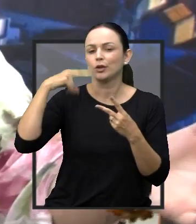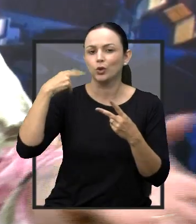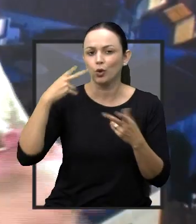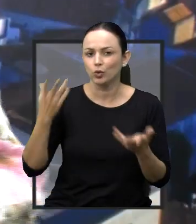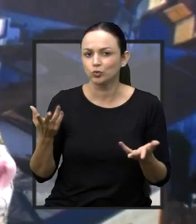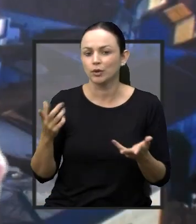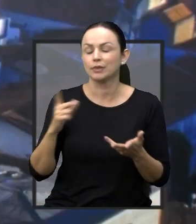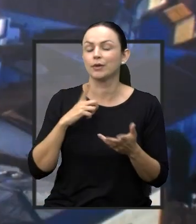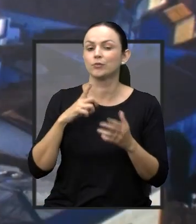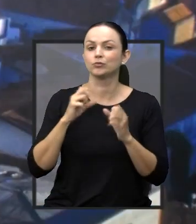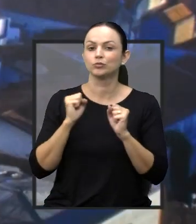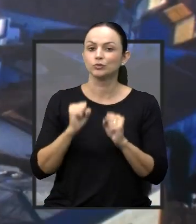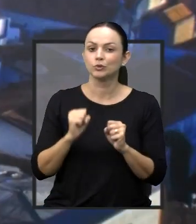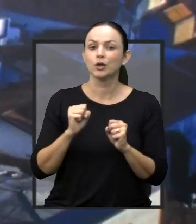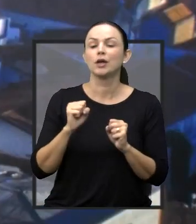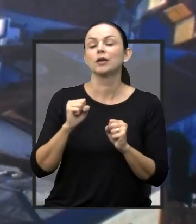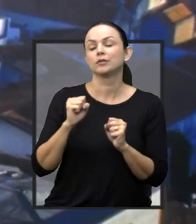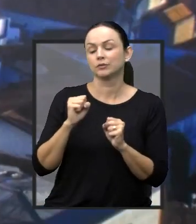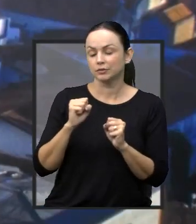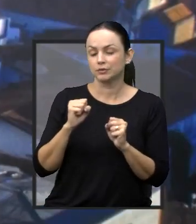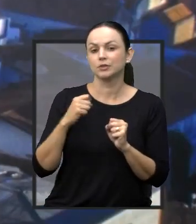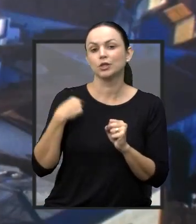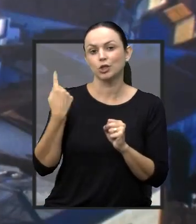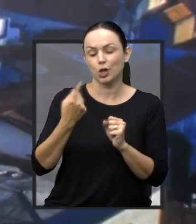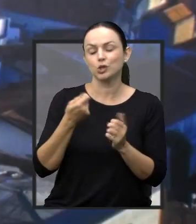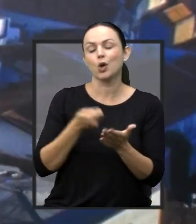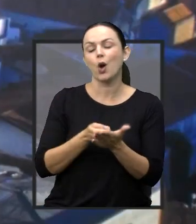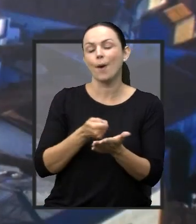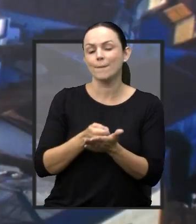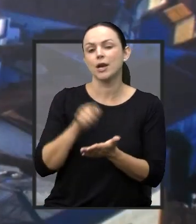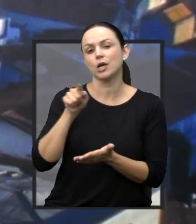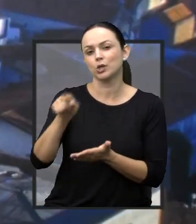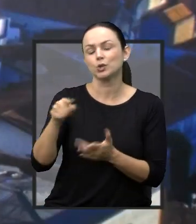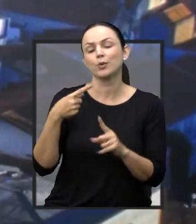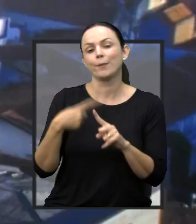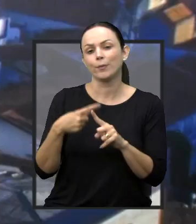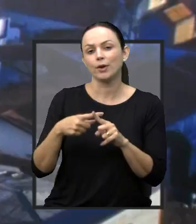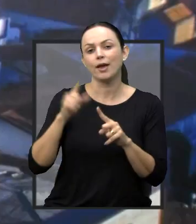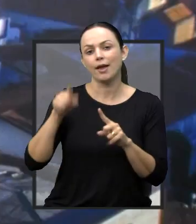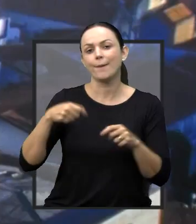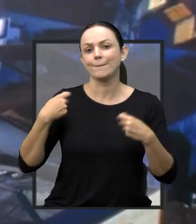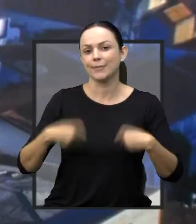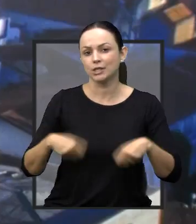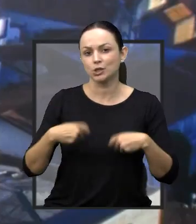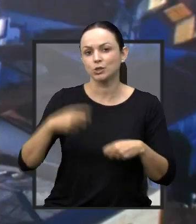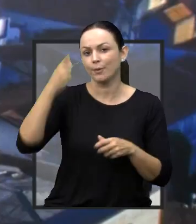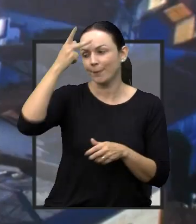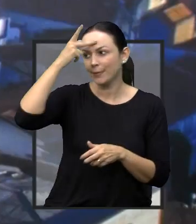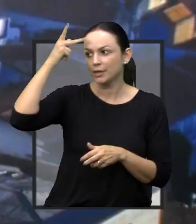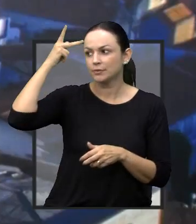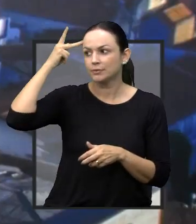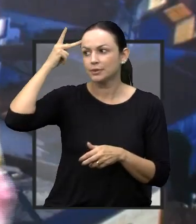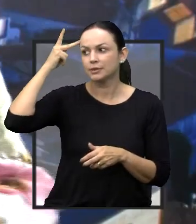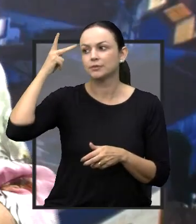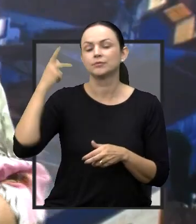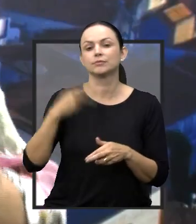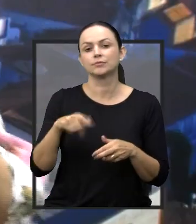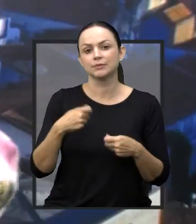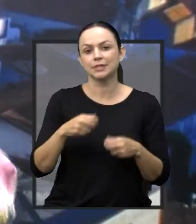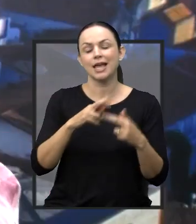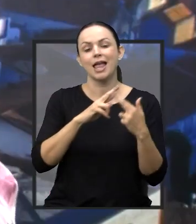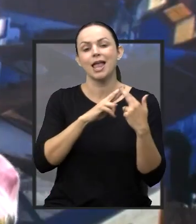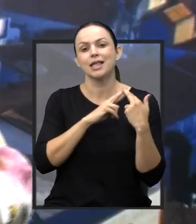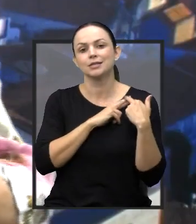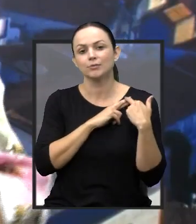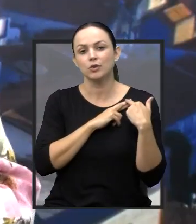vereadores. Existem aí uma possibilidade disso ter acontecido e nós estamos cobrando isso. Por quê? Porque é preciso que as pessoas se responsabilizem